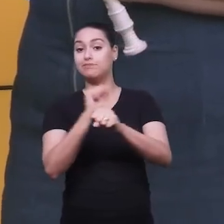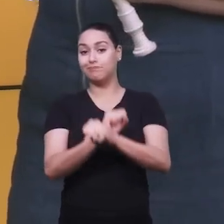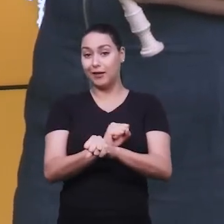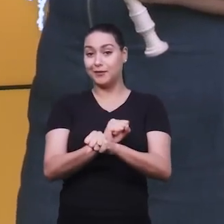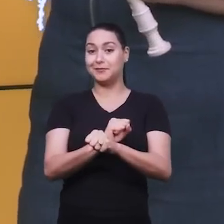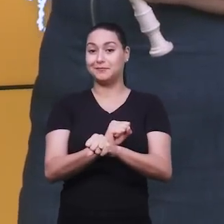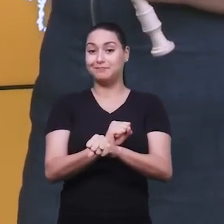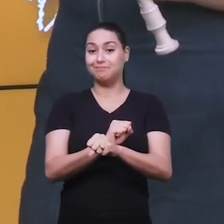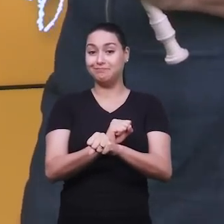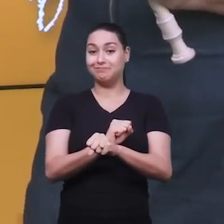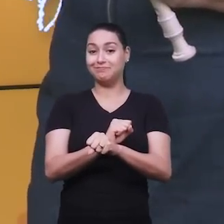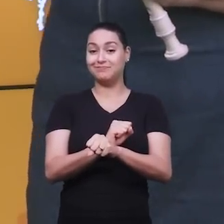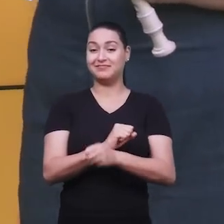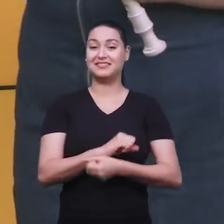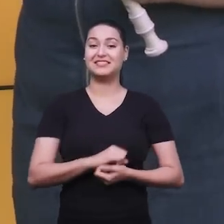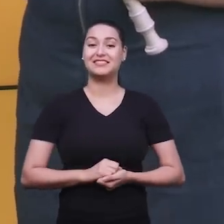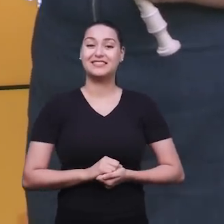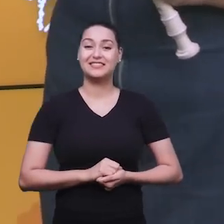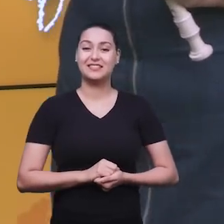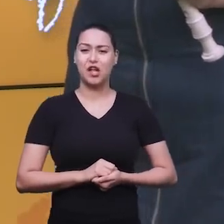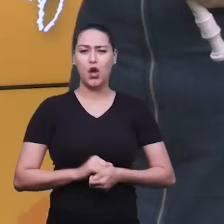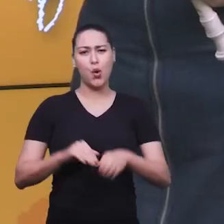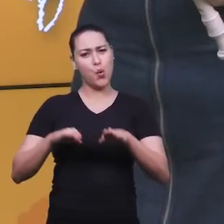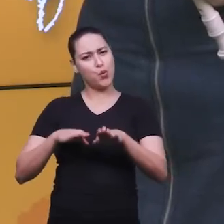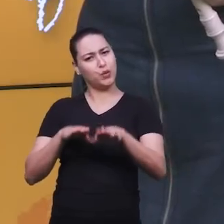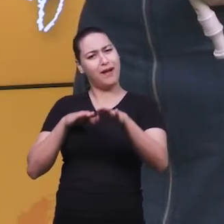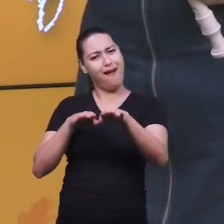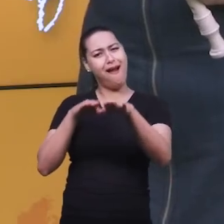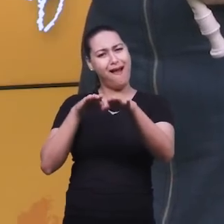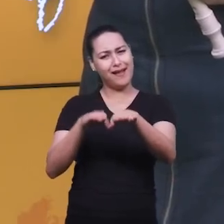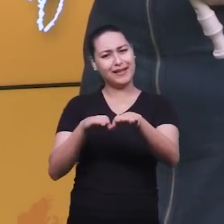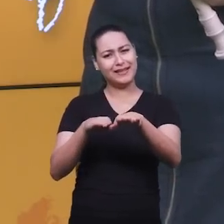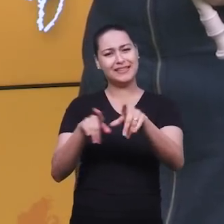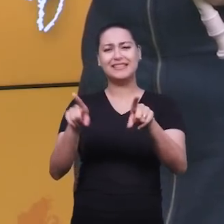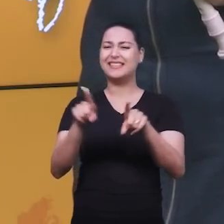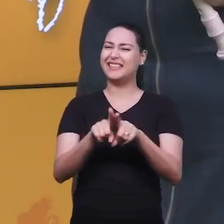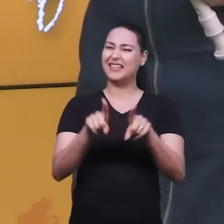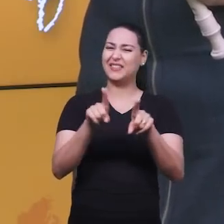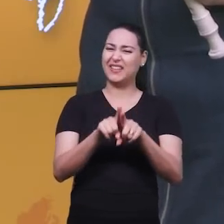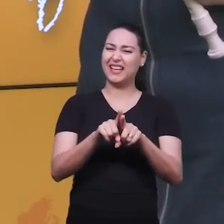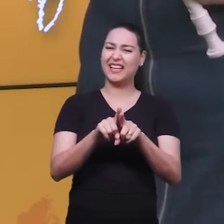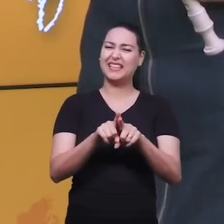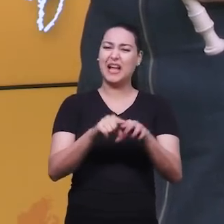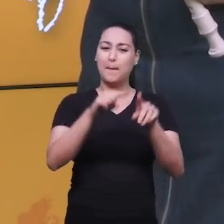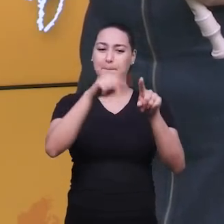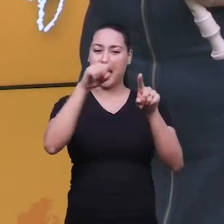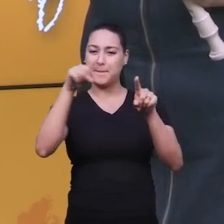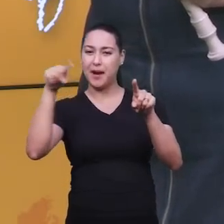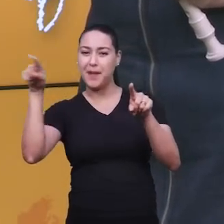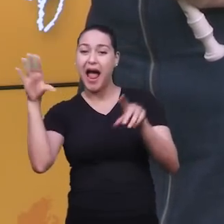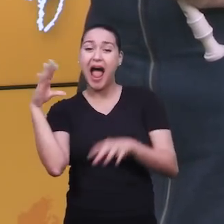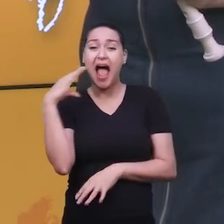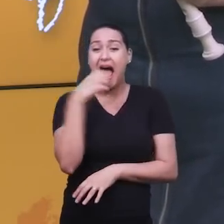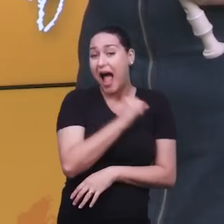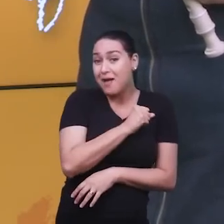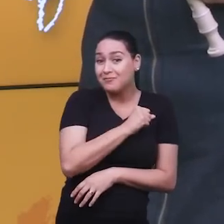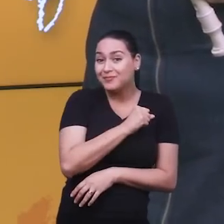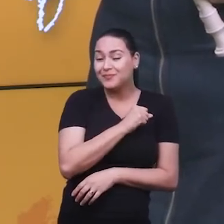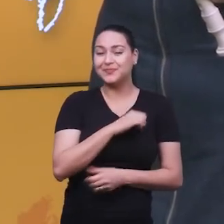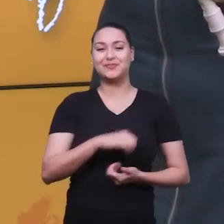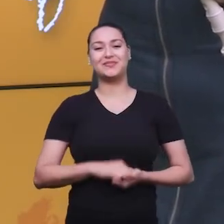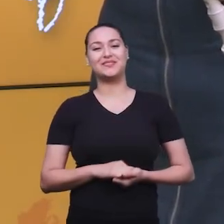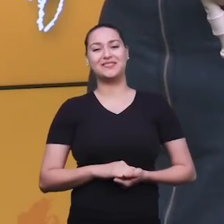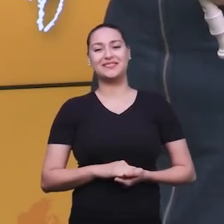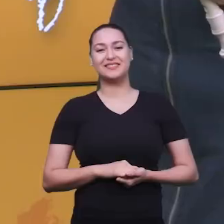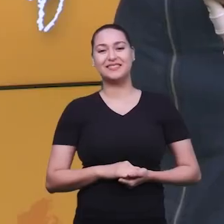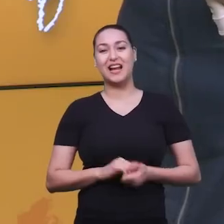2 tempos. Nós aqui temos um carrinho também de colcheia que vai ser mais